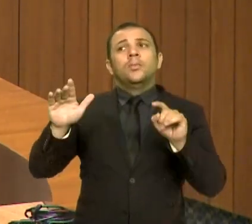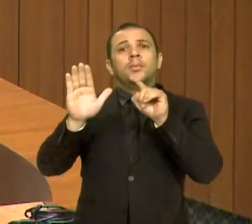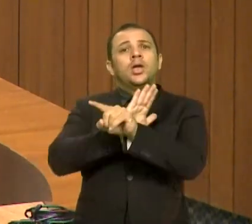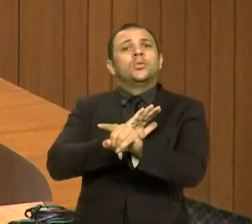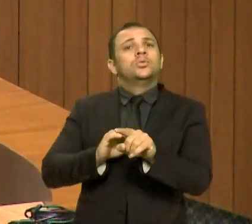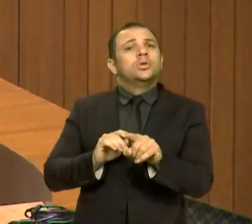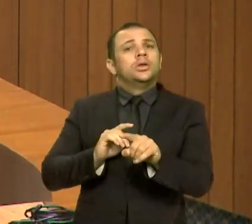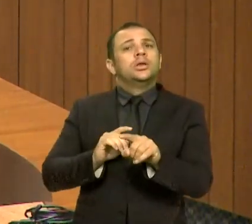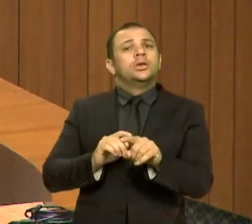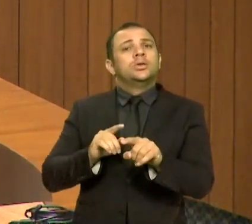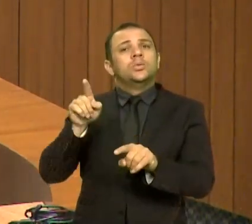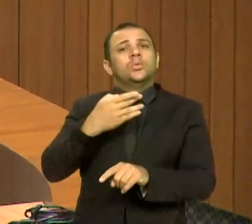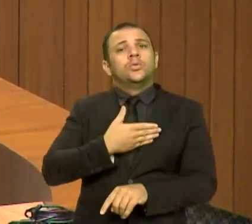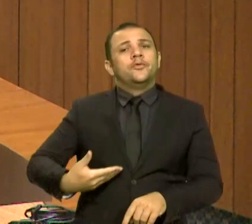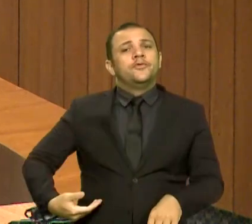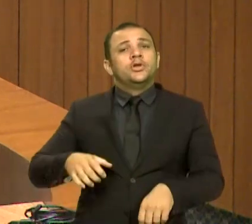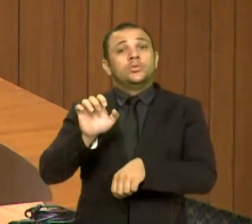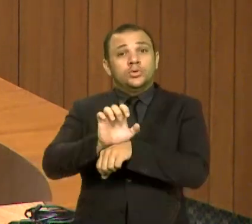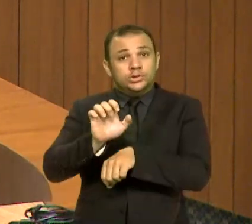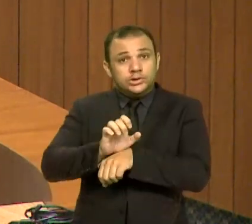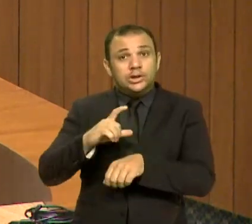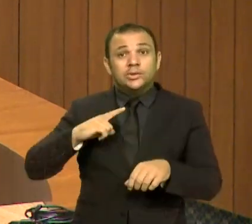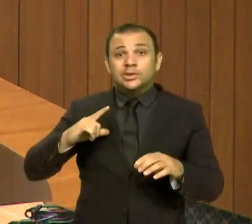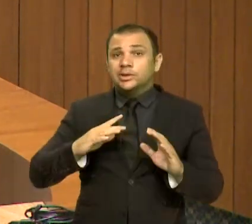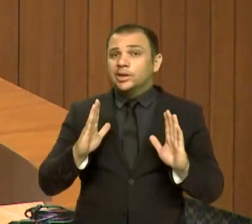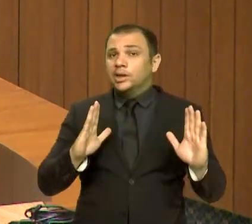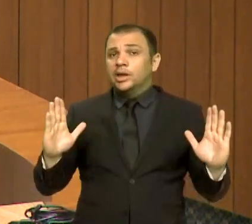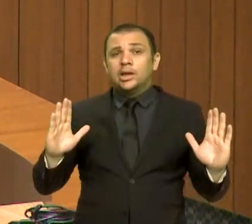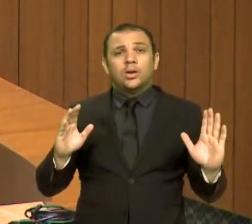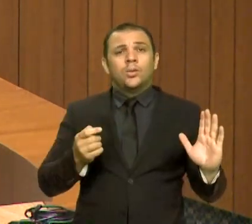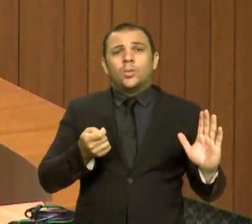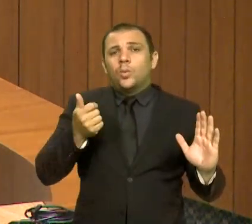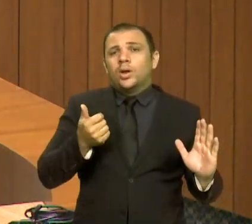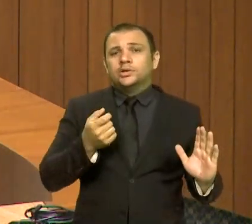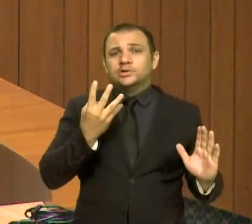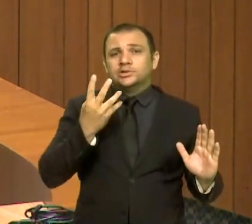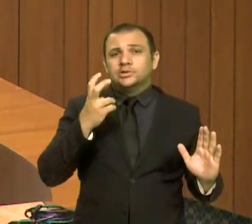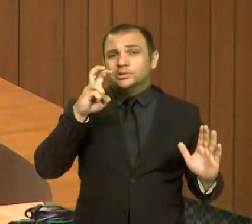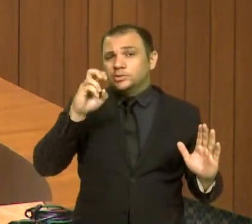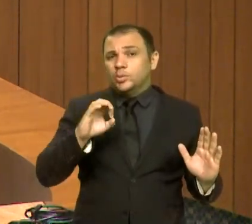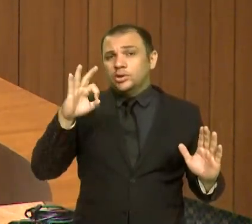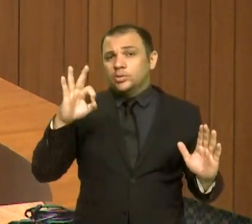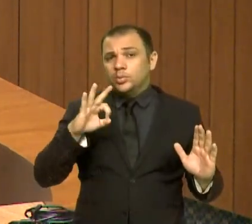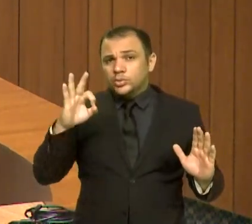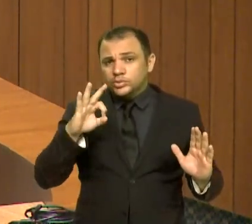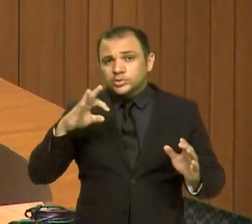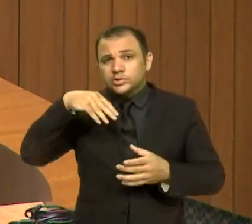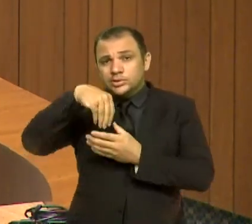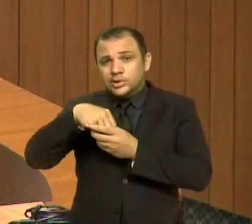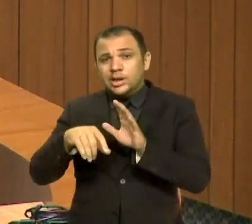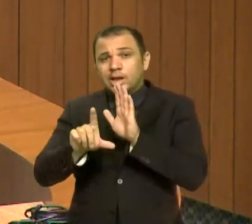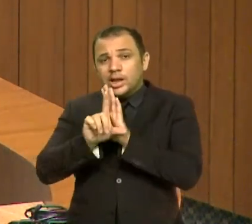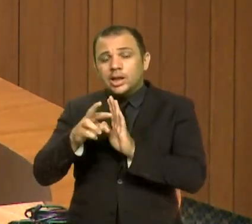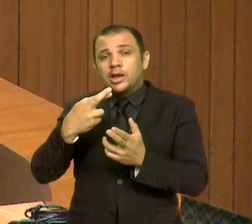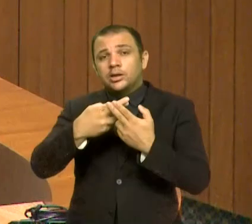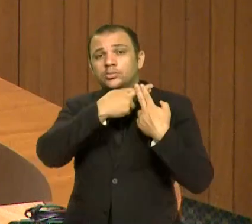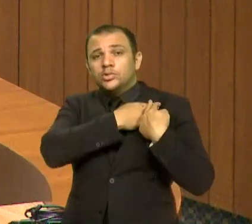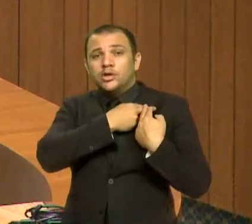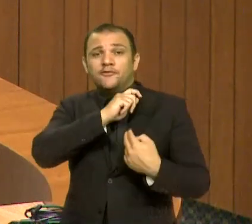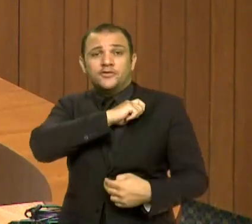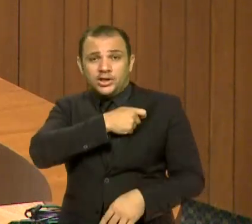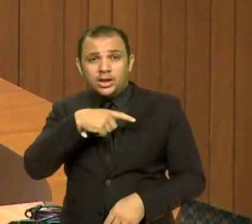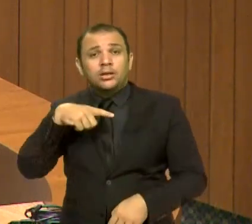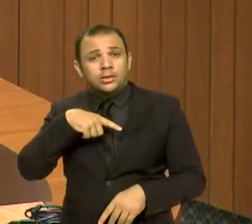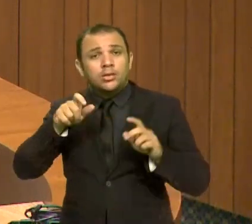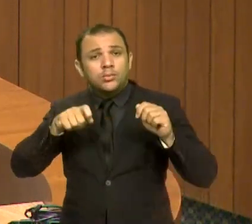o governo do estado ainda tem uma boa margem de quase 50% dentro da lei de responsabilidade fiscal. Aí depois foi dito uns outros argumentos e